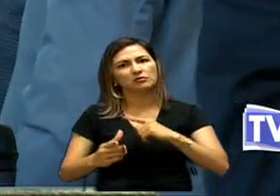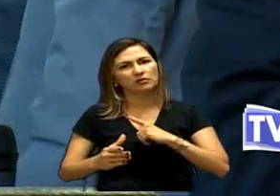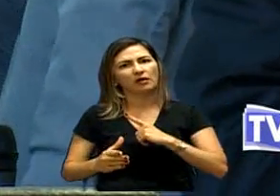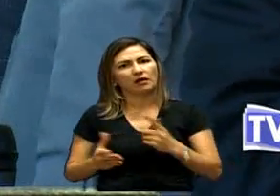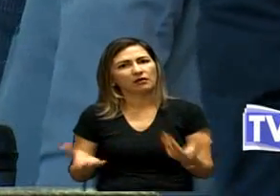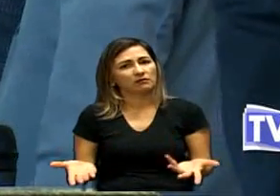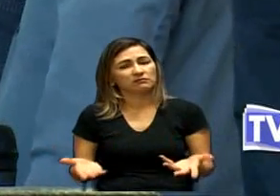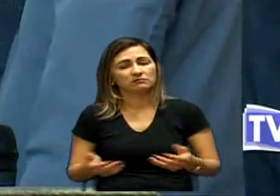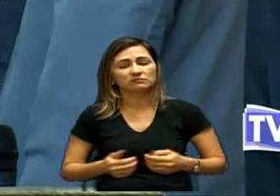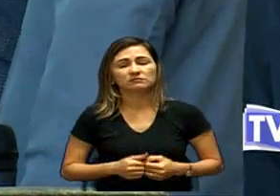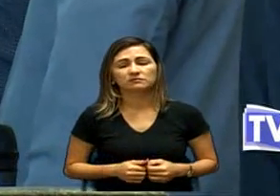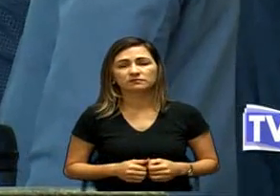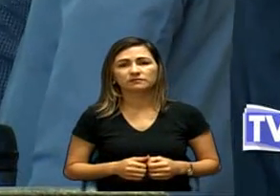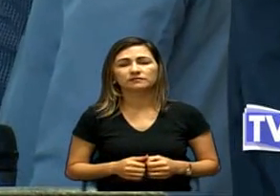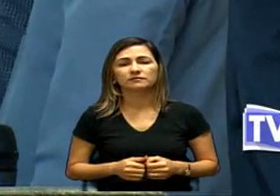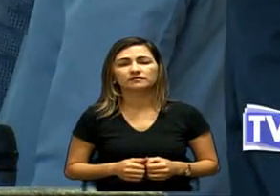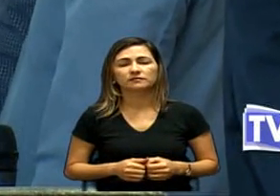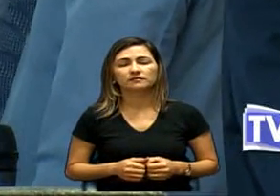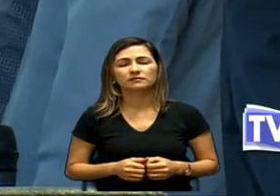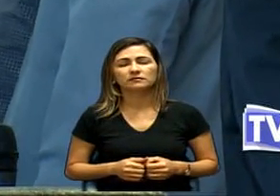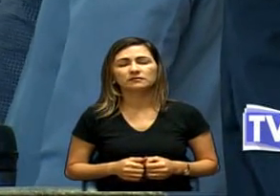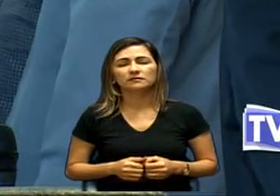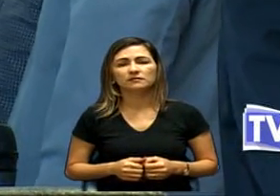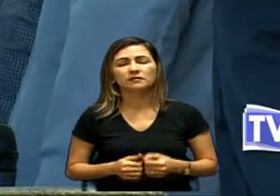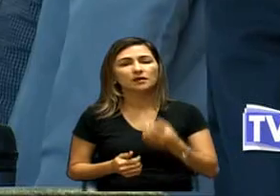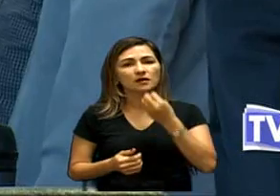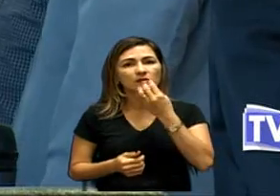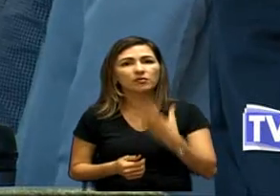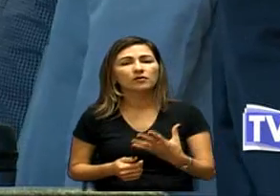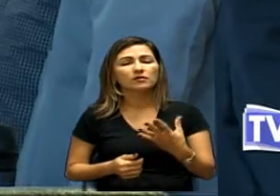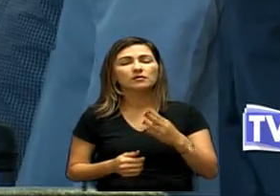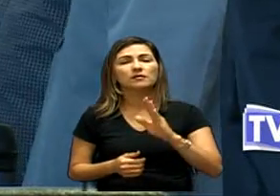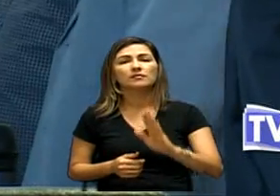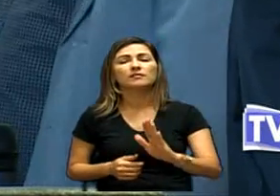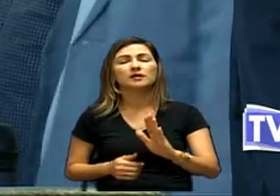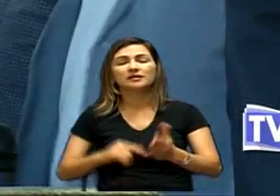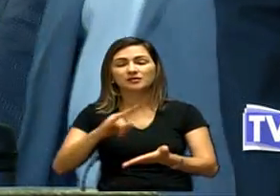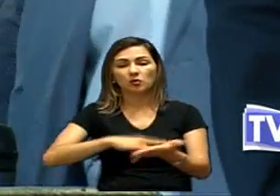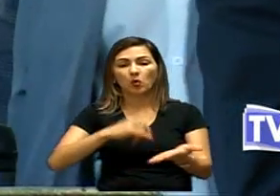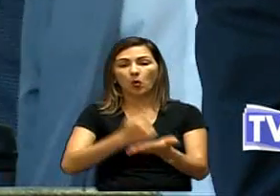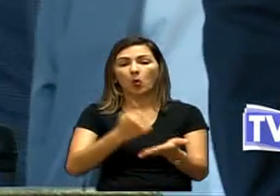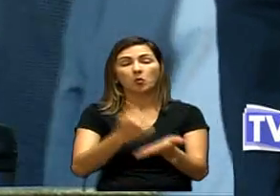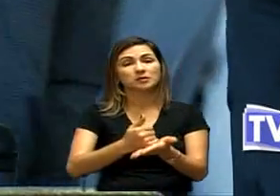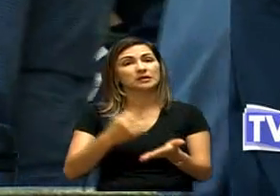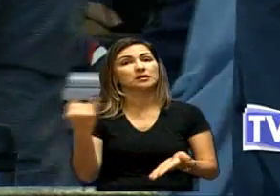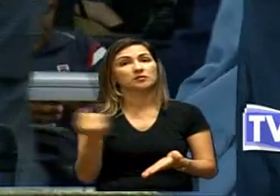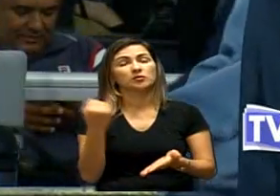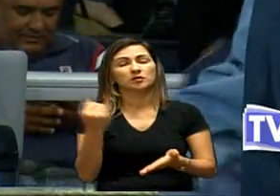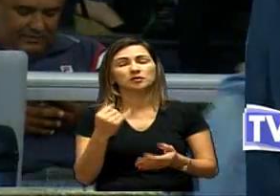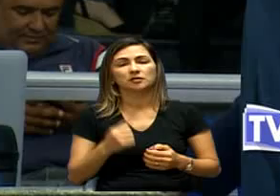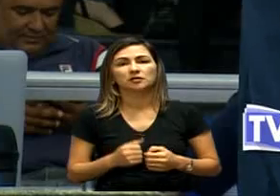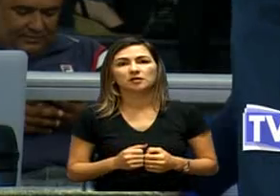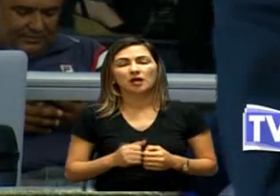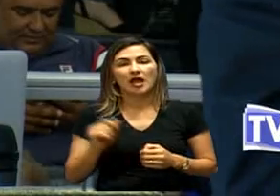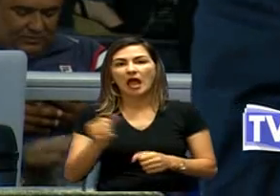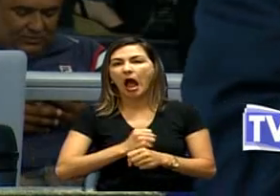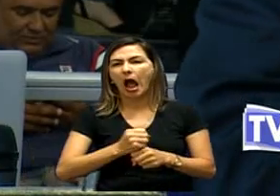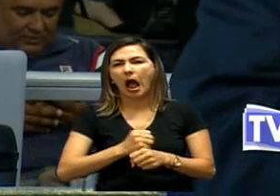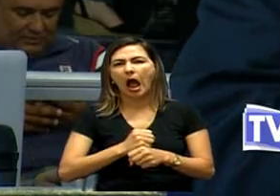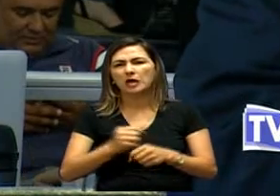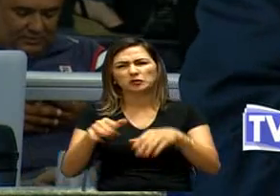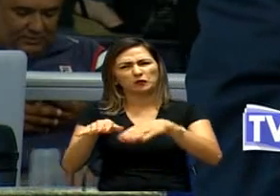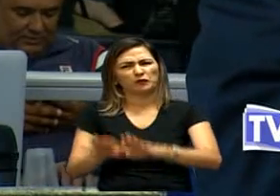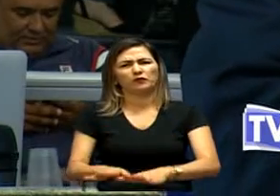local, ótimo. Que faça, viu, vereador Vitão, algum instrumento, algum contrato que não amarre a pessoa para ficar o resto da vida